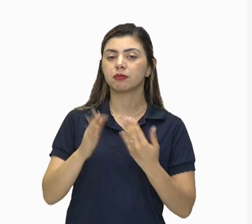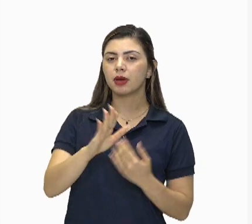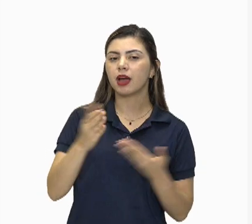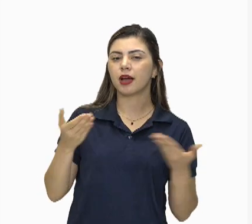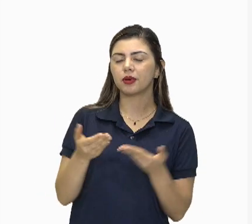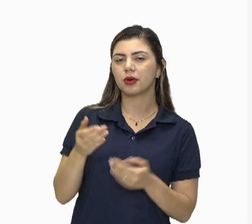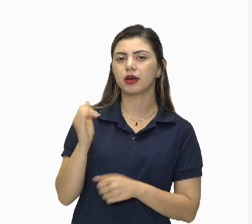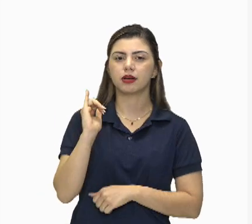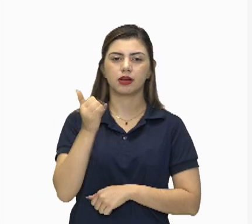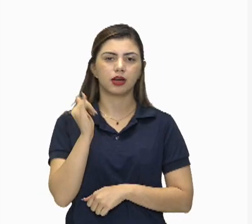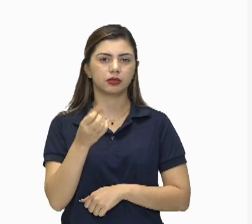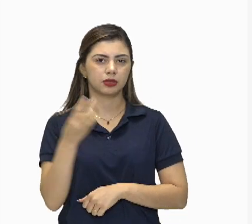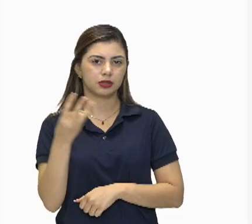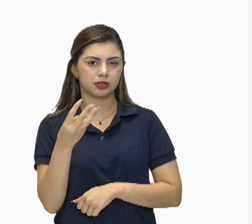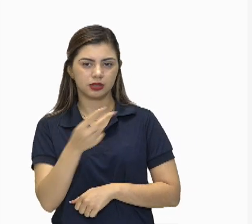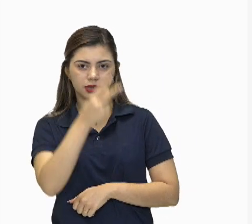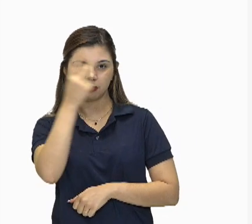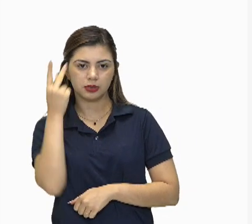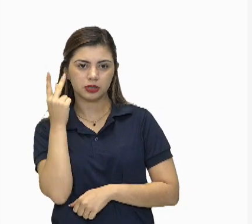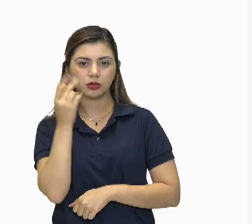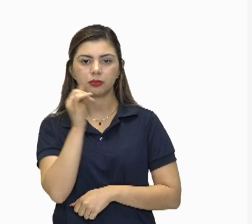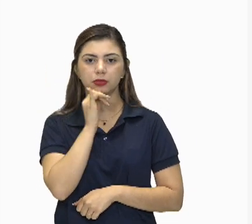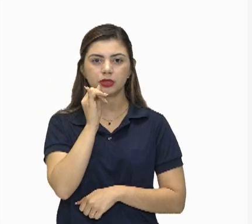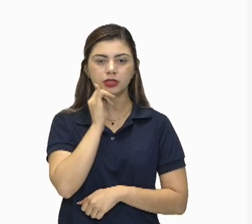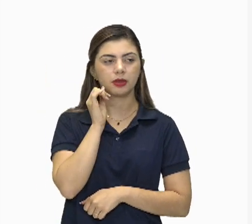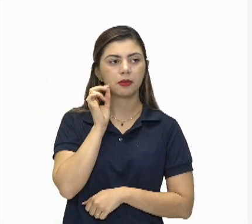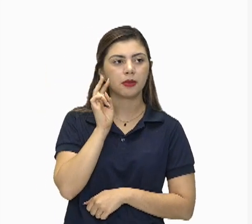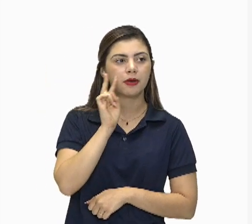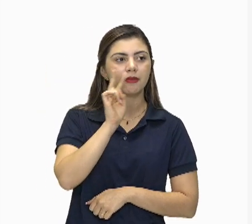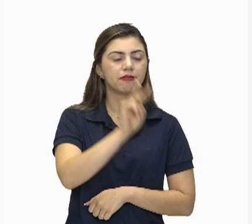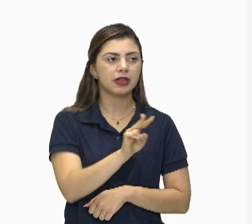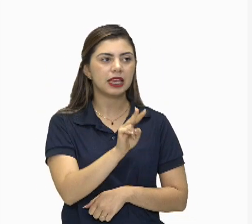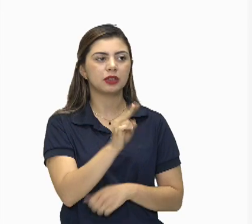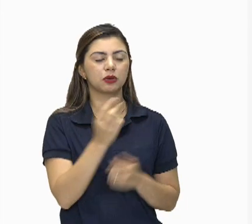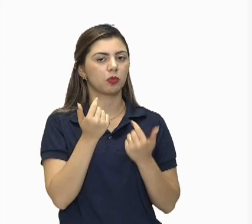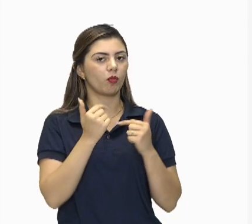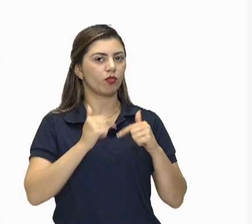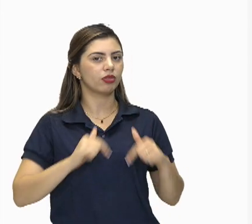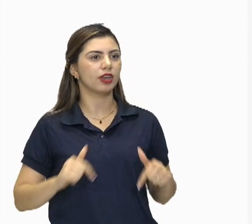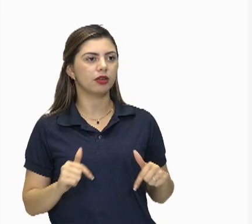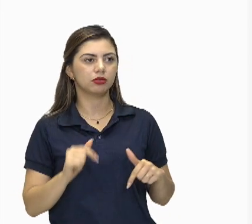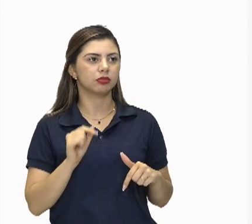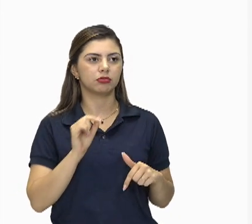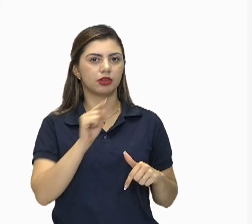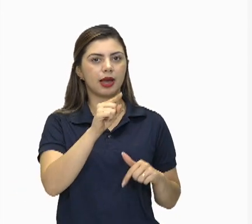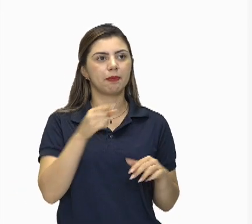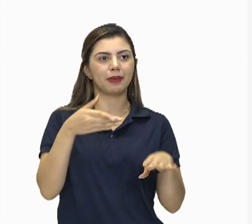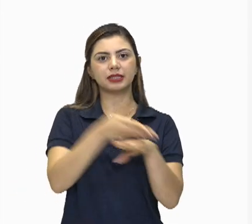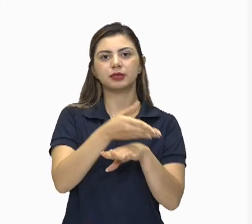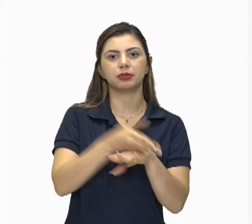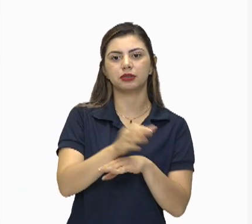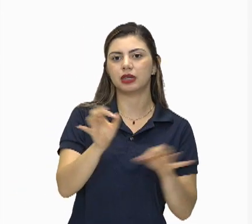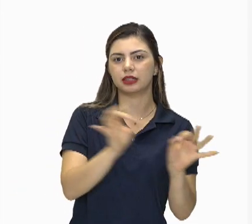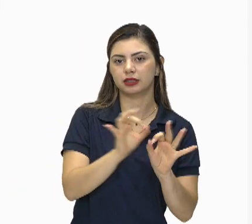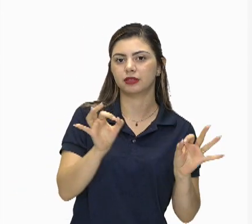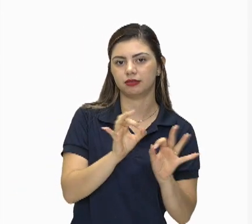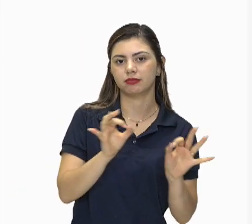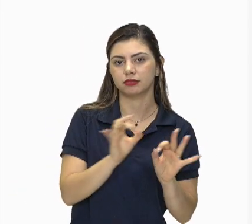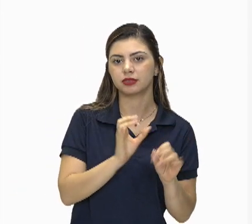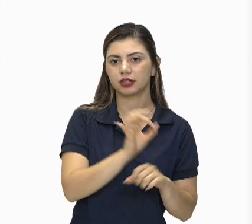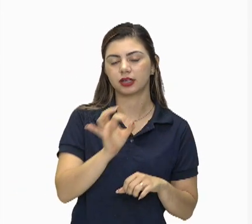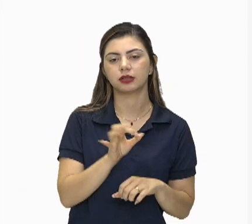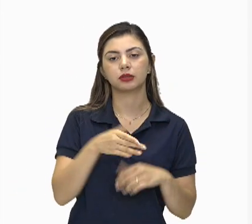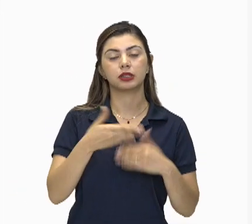pode ser observador, onisciente, neutro e onisciente intruso. O